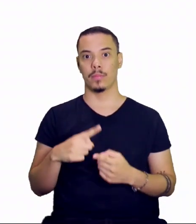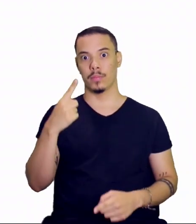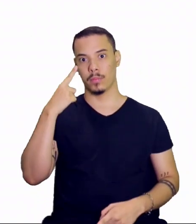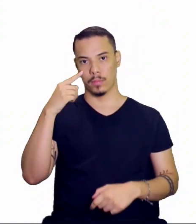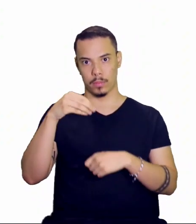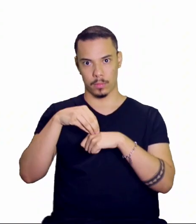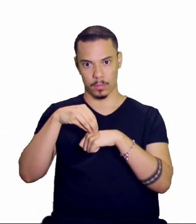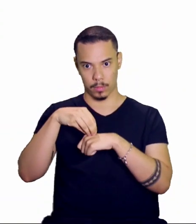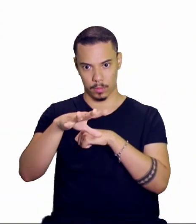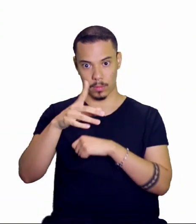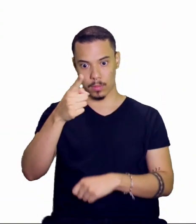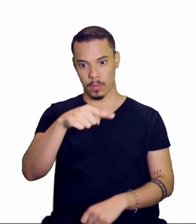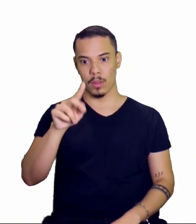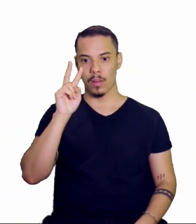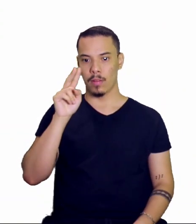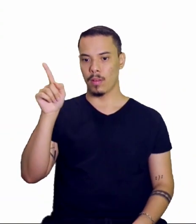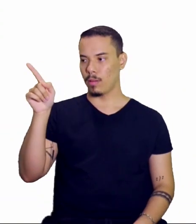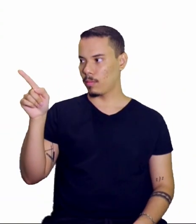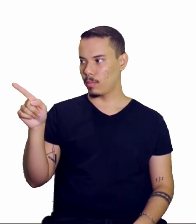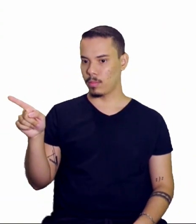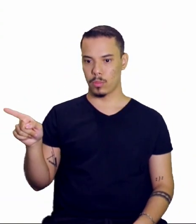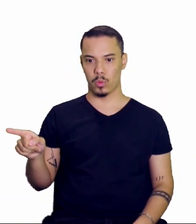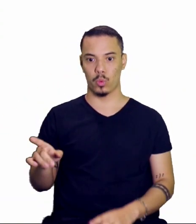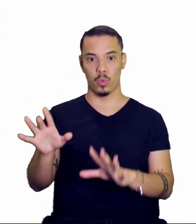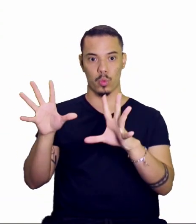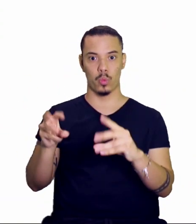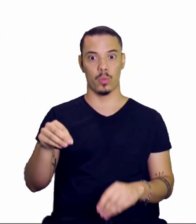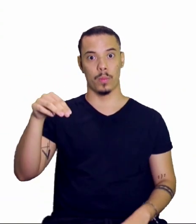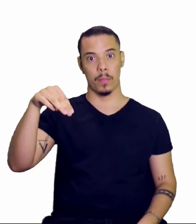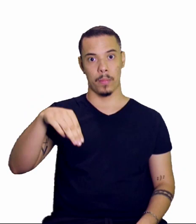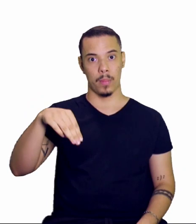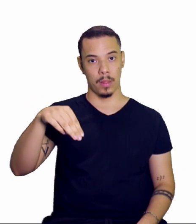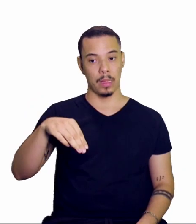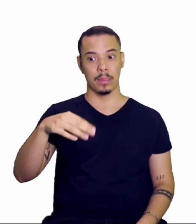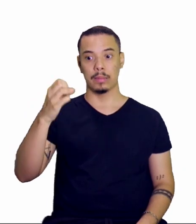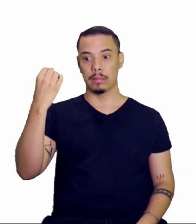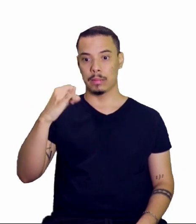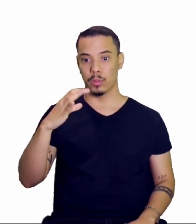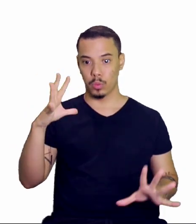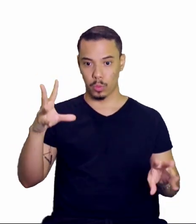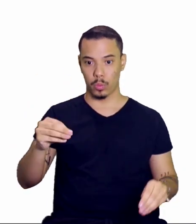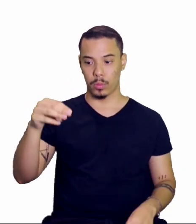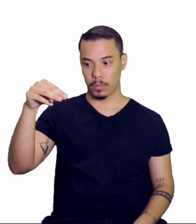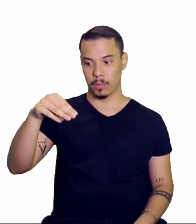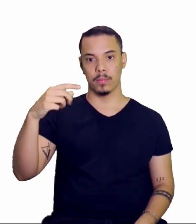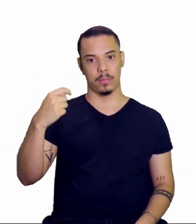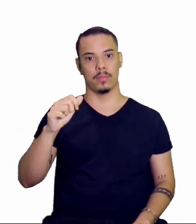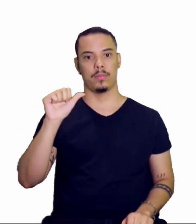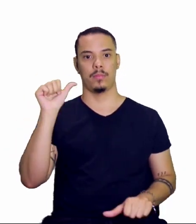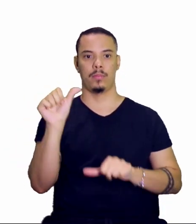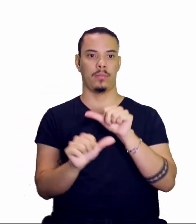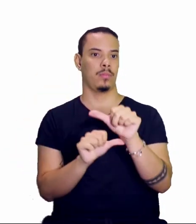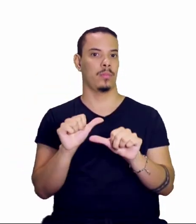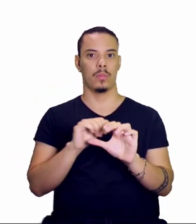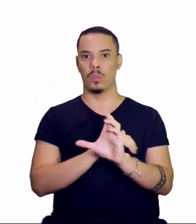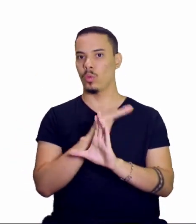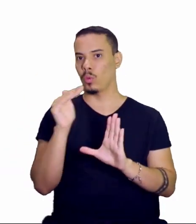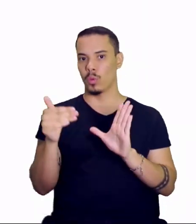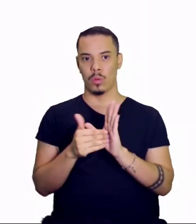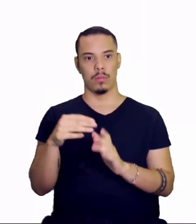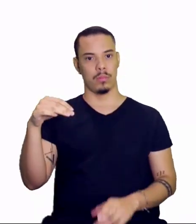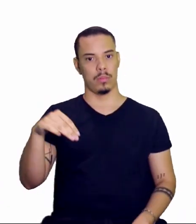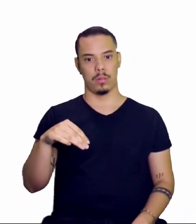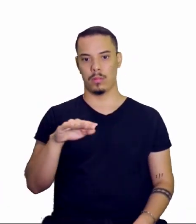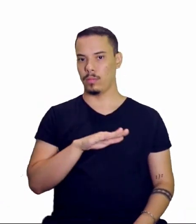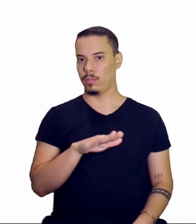dica. Se você for olhar nas alternativas, está tudo em metros. Então tu já pensa, opa, se está tudo em metros, eu tenho que transformar tudo para metros, fazer essa